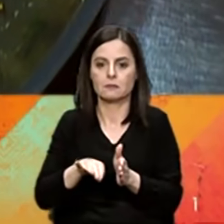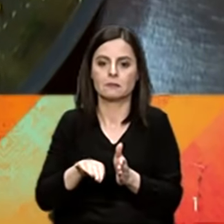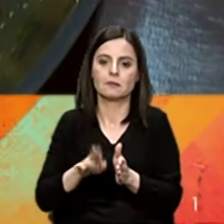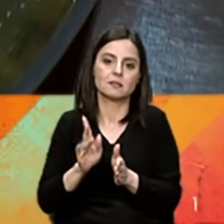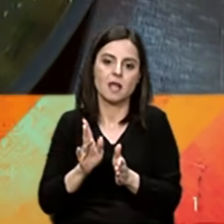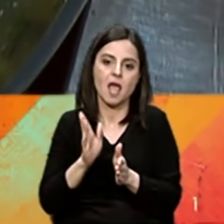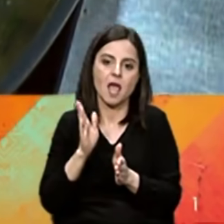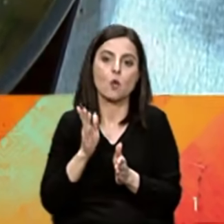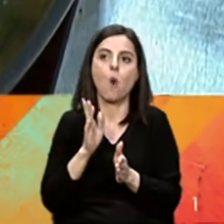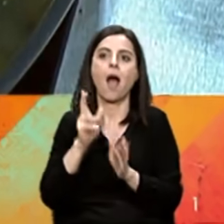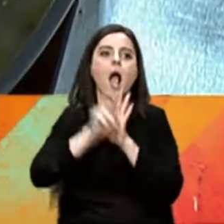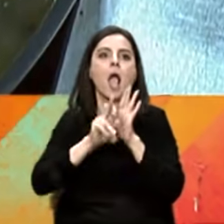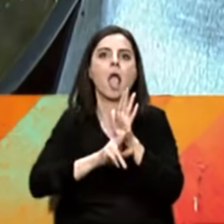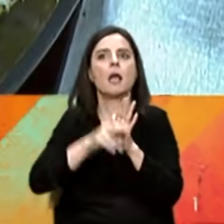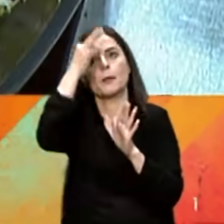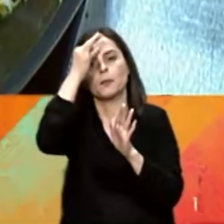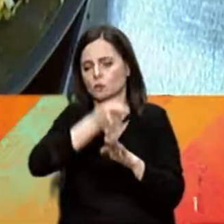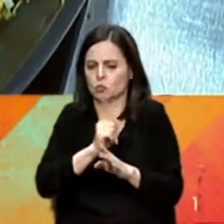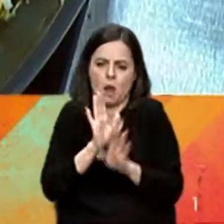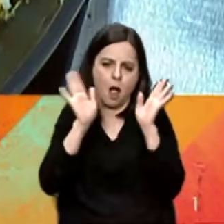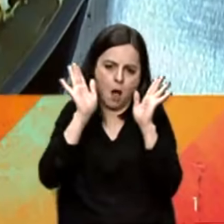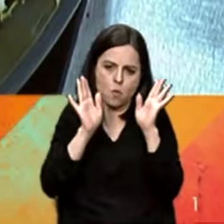pontos de partida, Sónia. Portanto, em casa façam